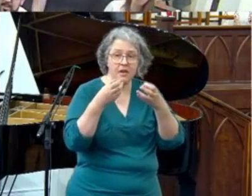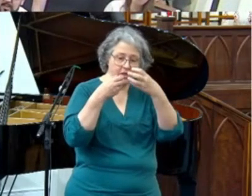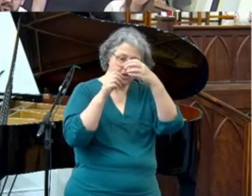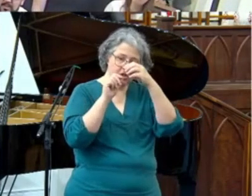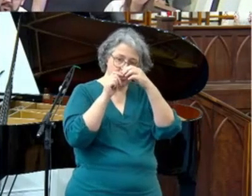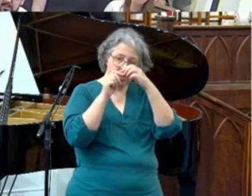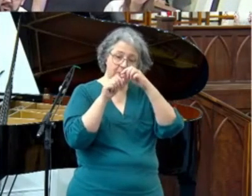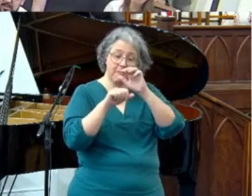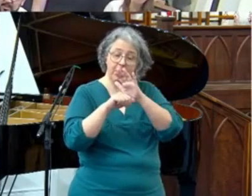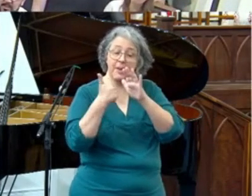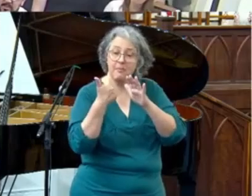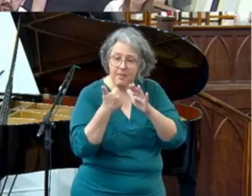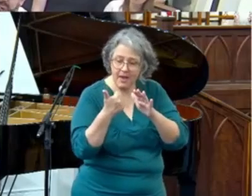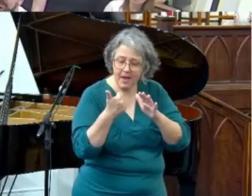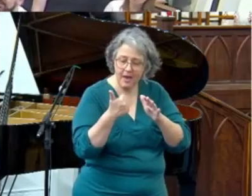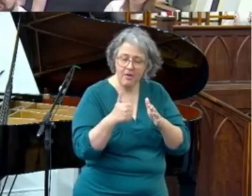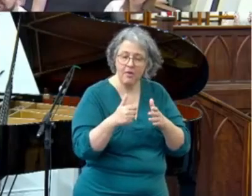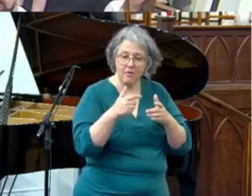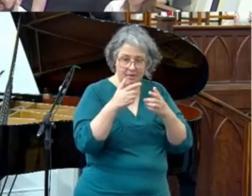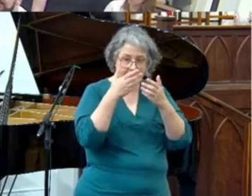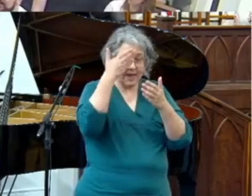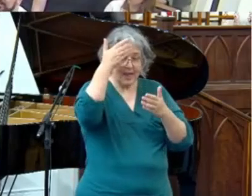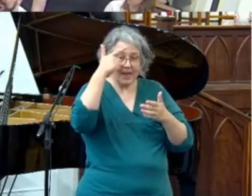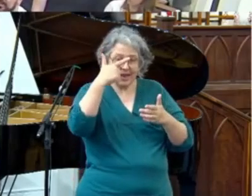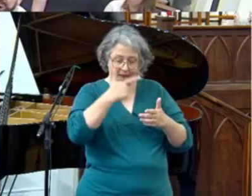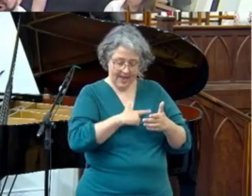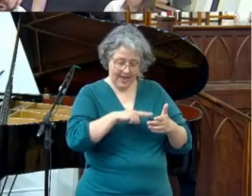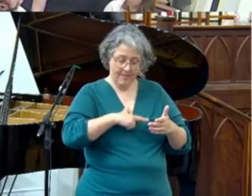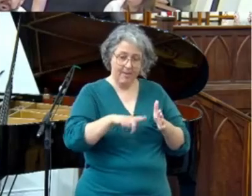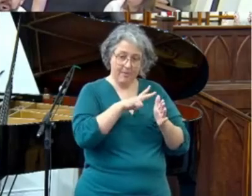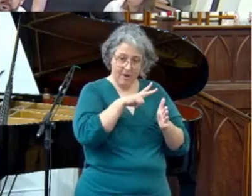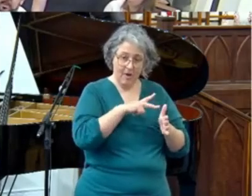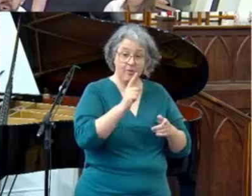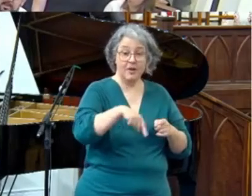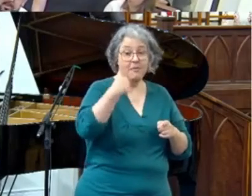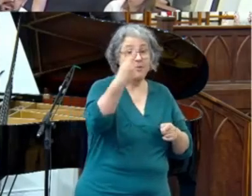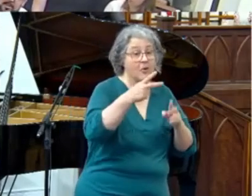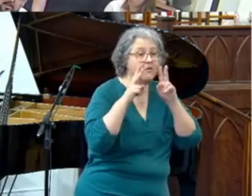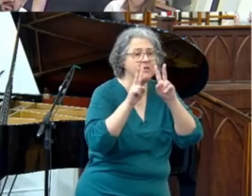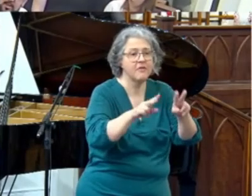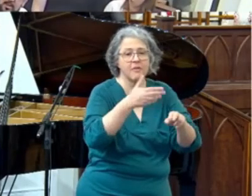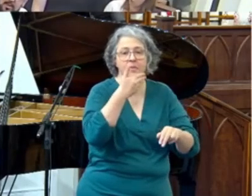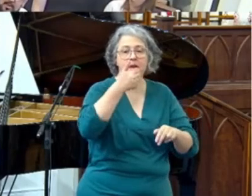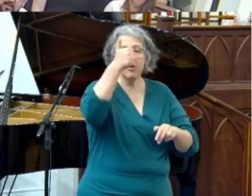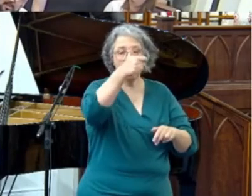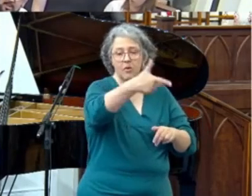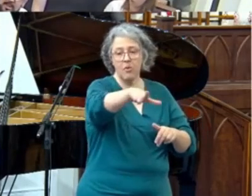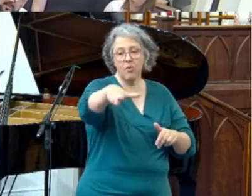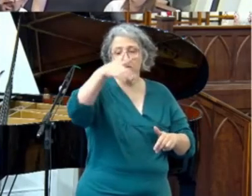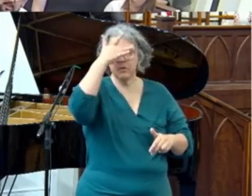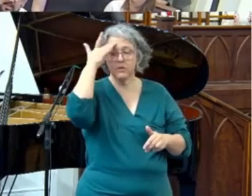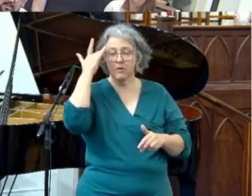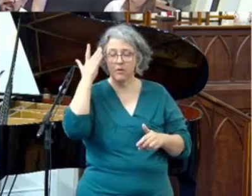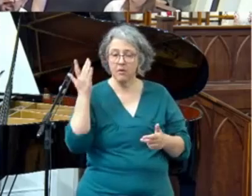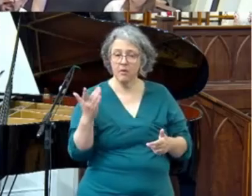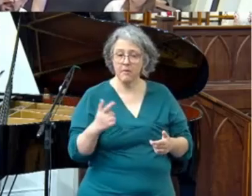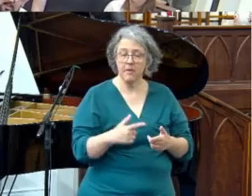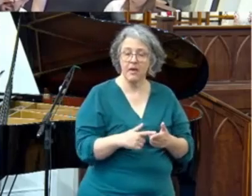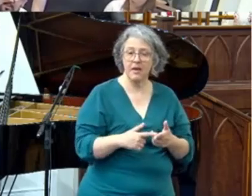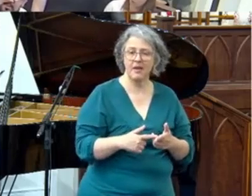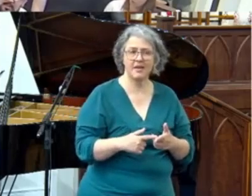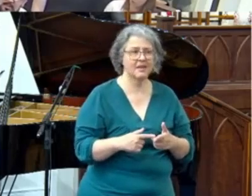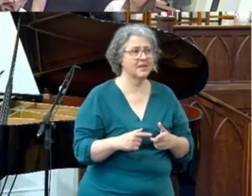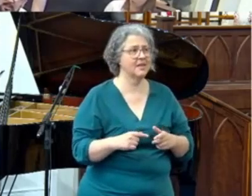para tirar o cisco do olho do seu irmão. Não deem aos cães o que